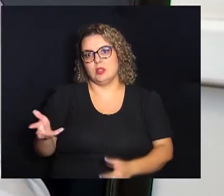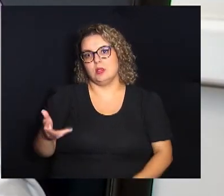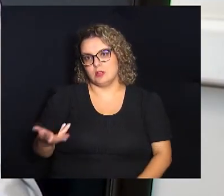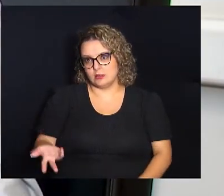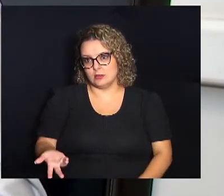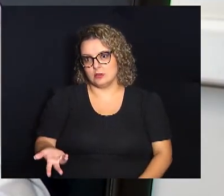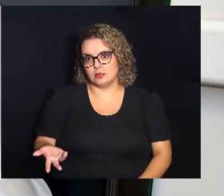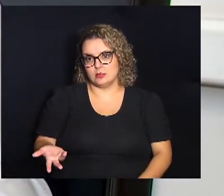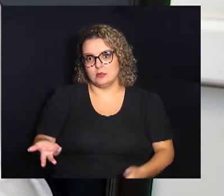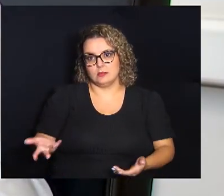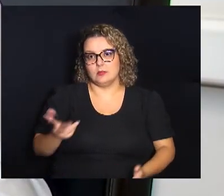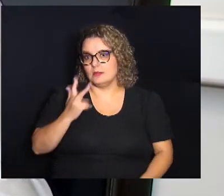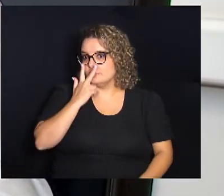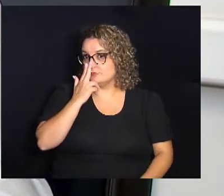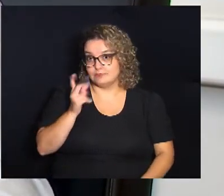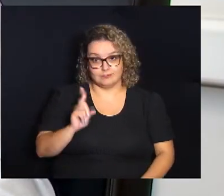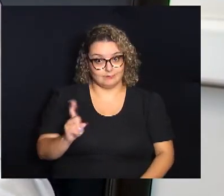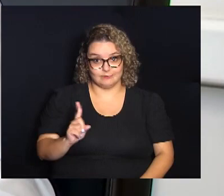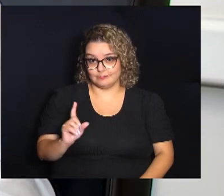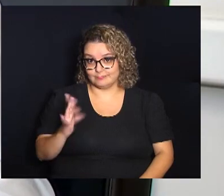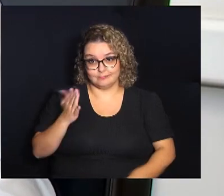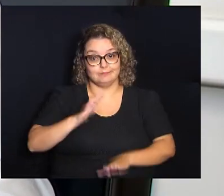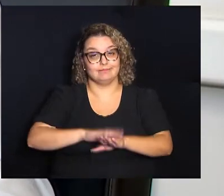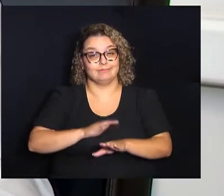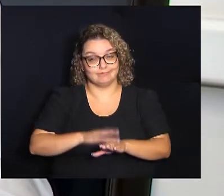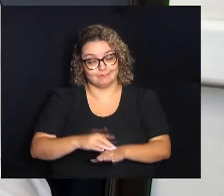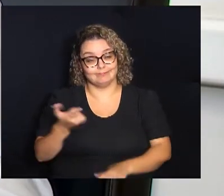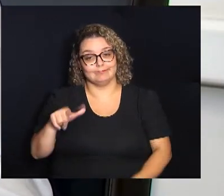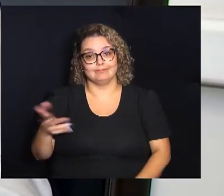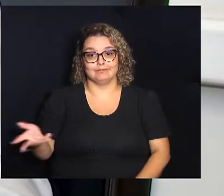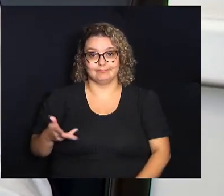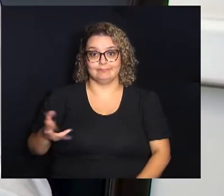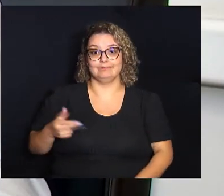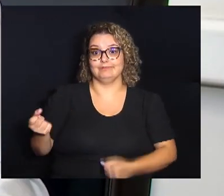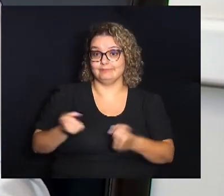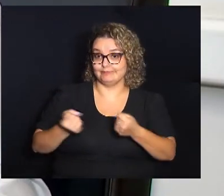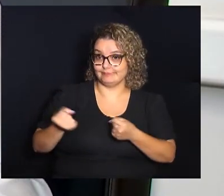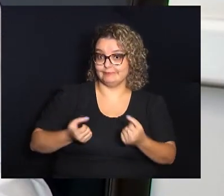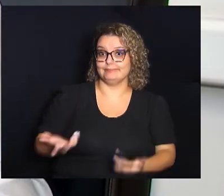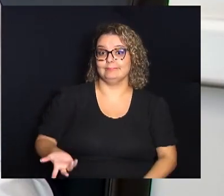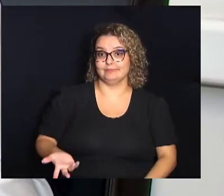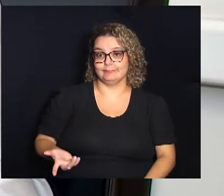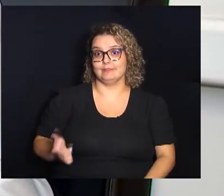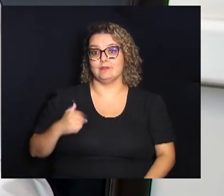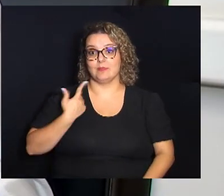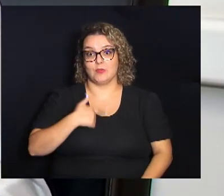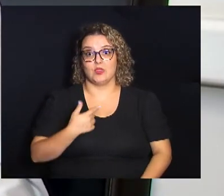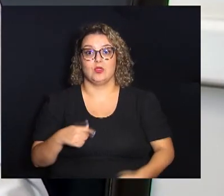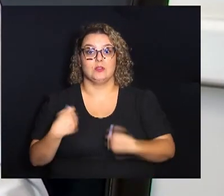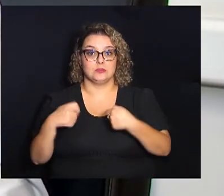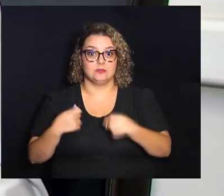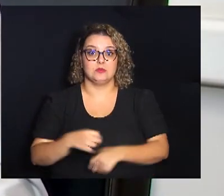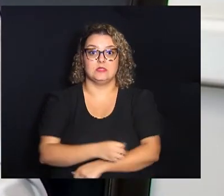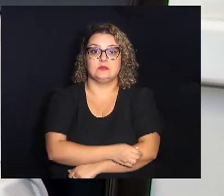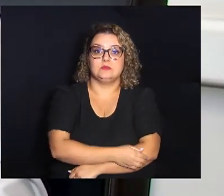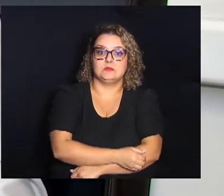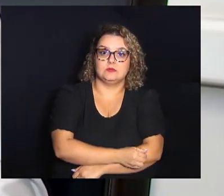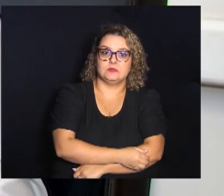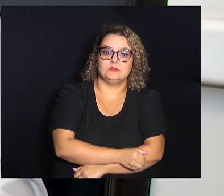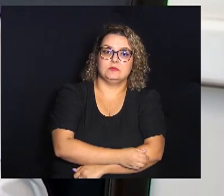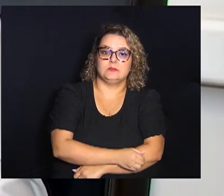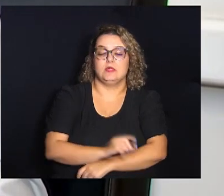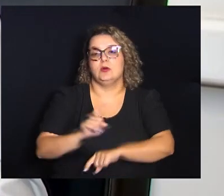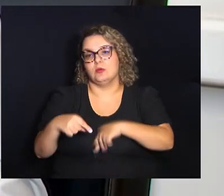Mas ali parece que não está funcionando, o pessoal continua abusando da velocidade. Então a gente tem que recorrer a